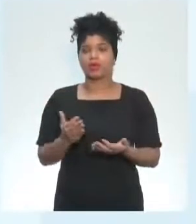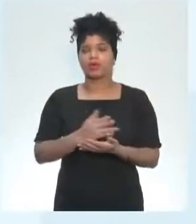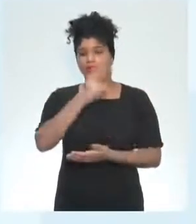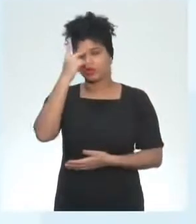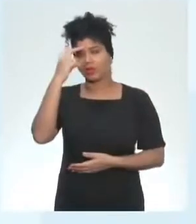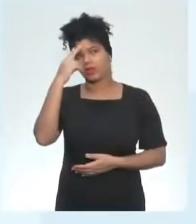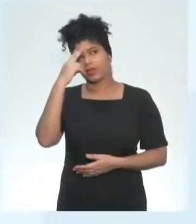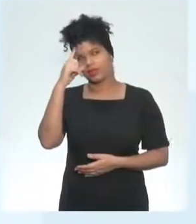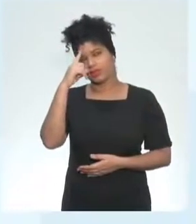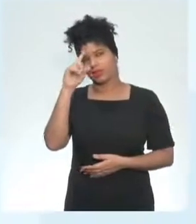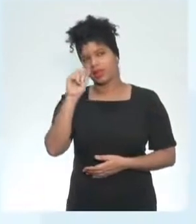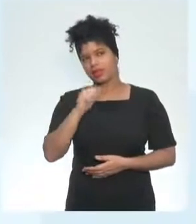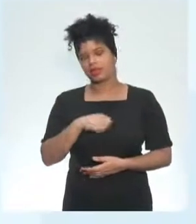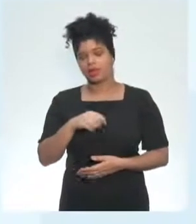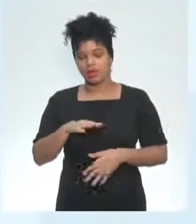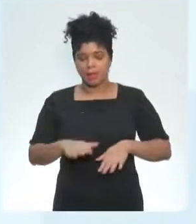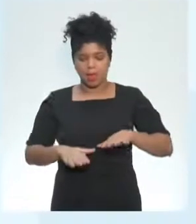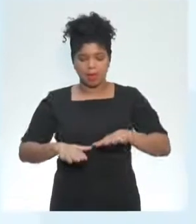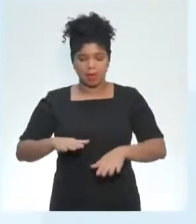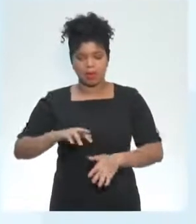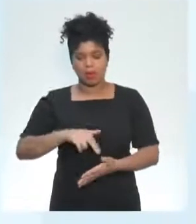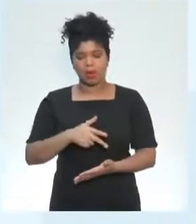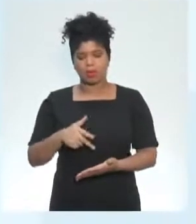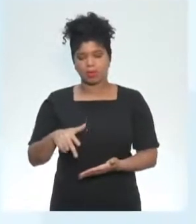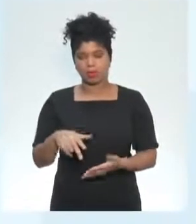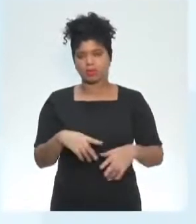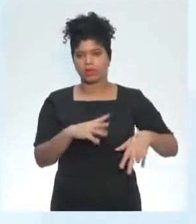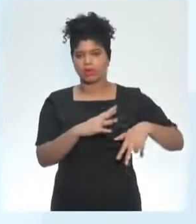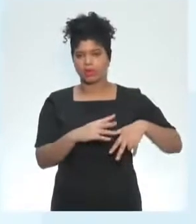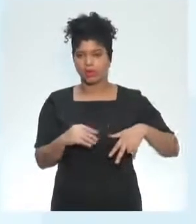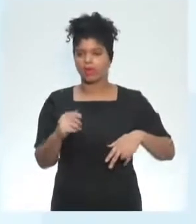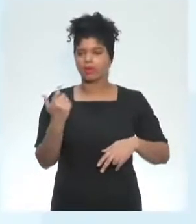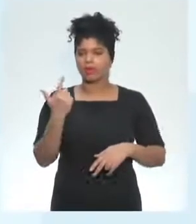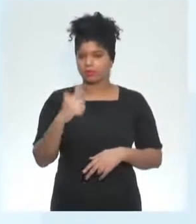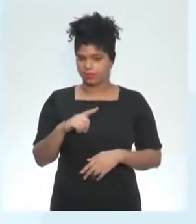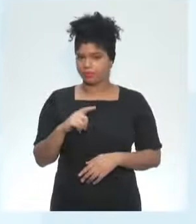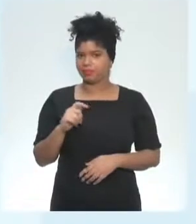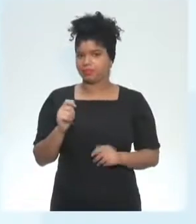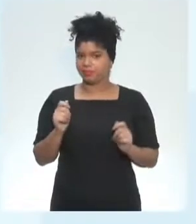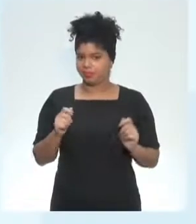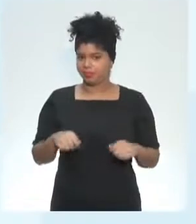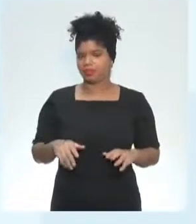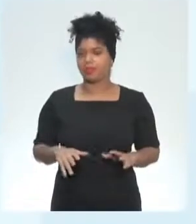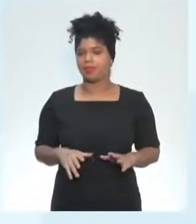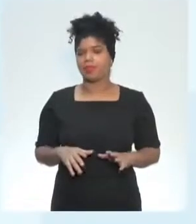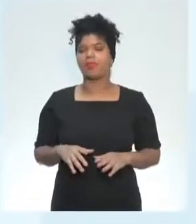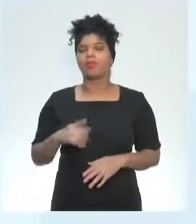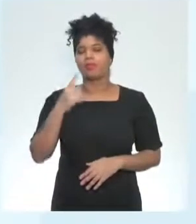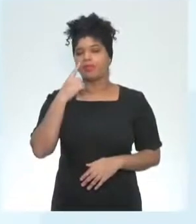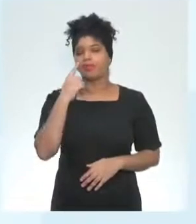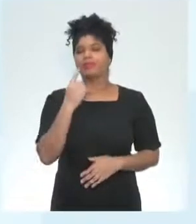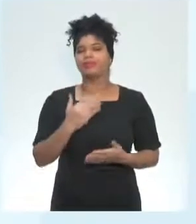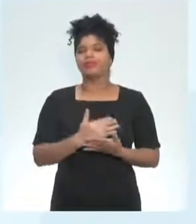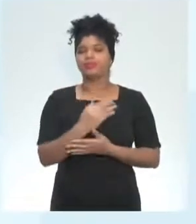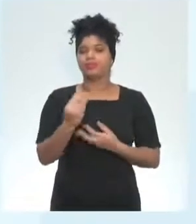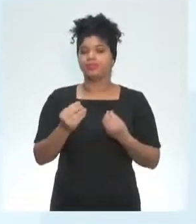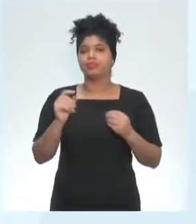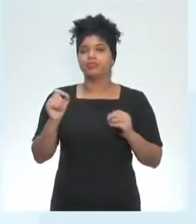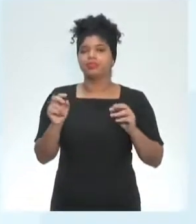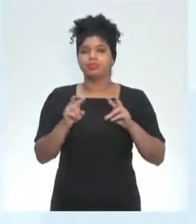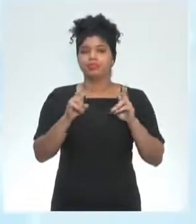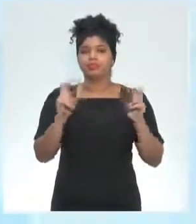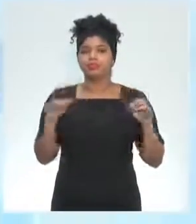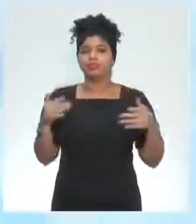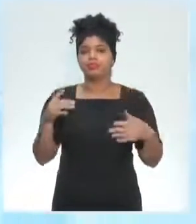dançarinos realizam várias etapas aí, né, para a confecção de uma coreografia, tá? Então, primeiro, né, o coreógrafo ele parte de um tema, né, de